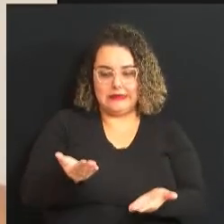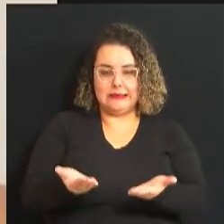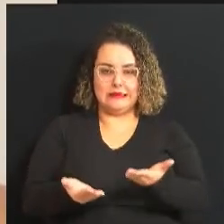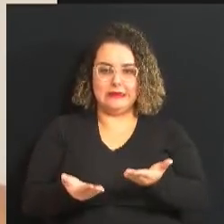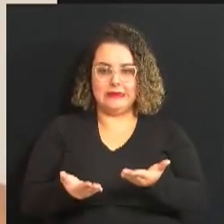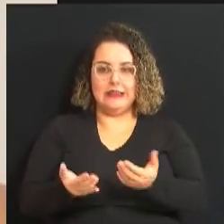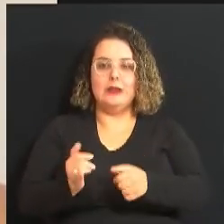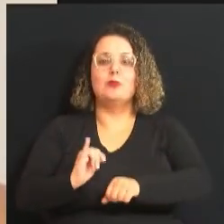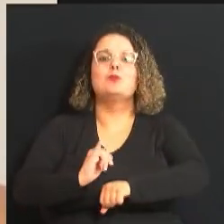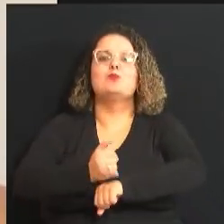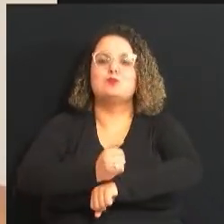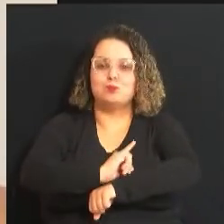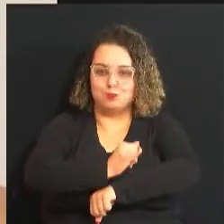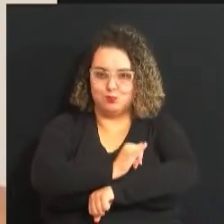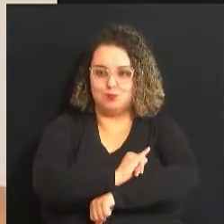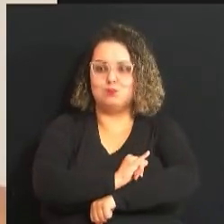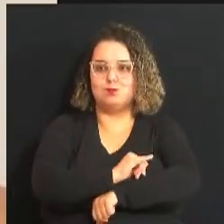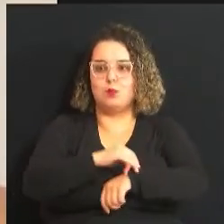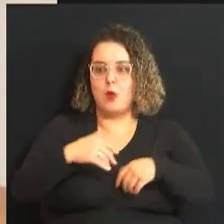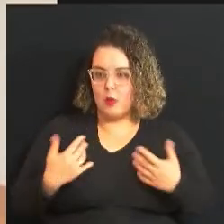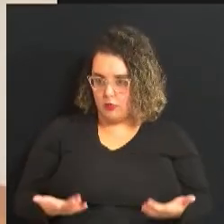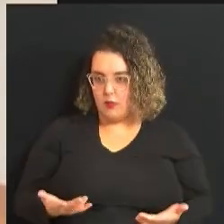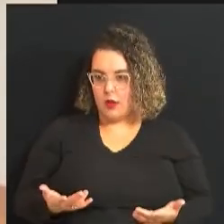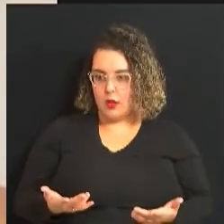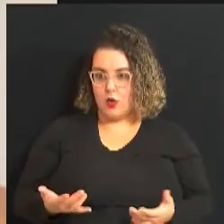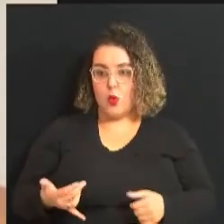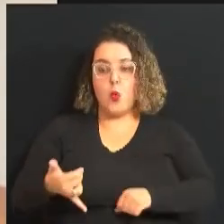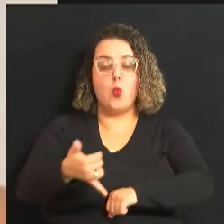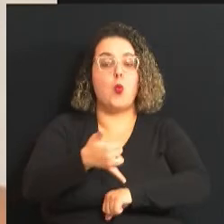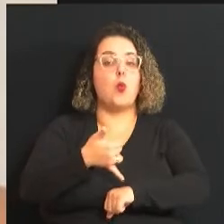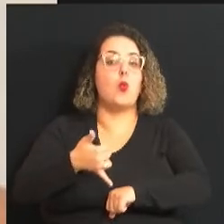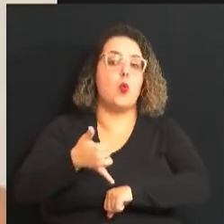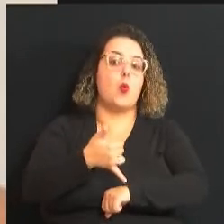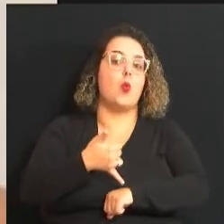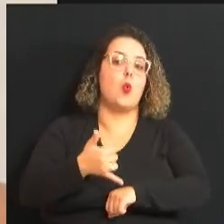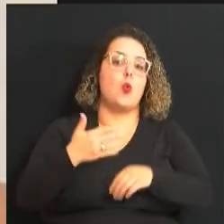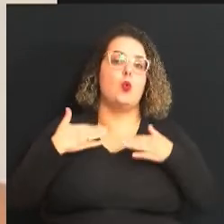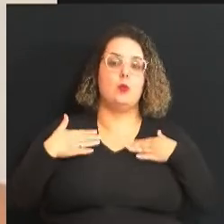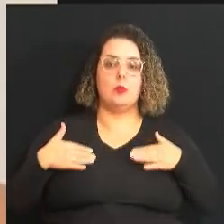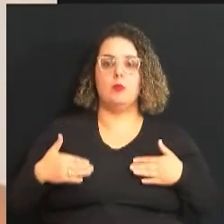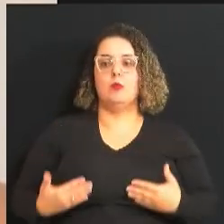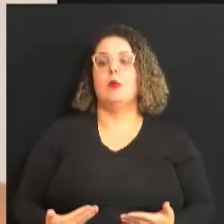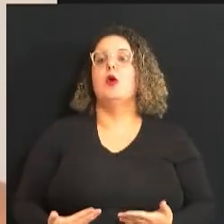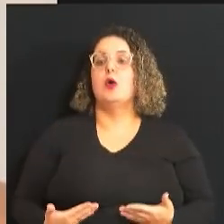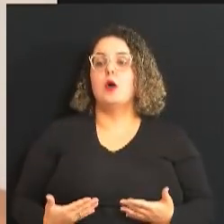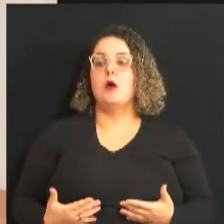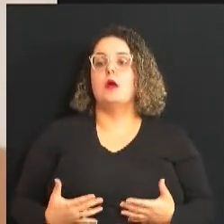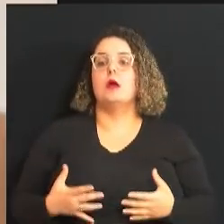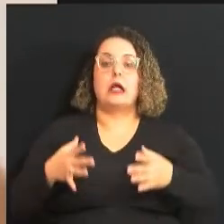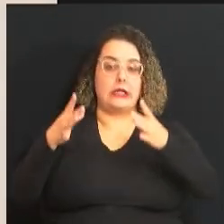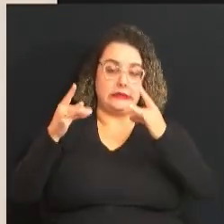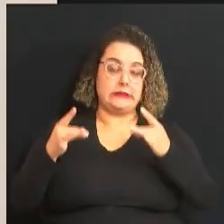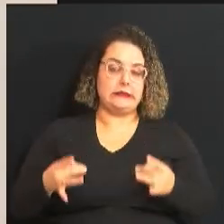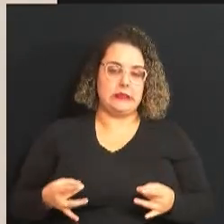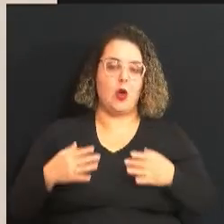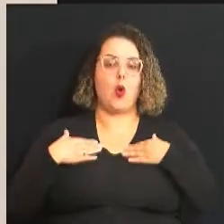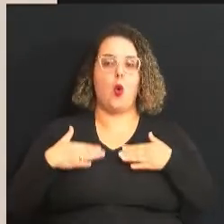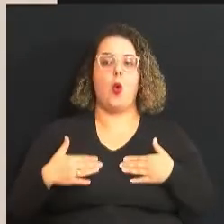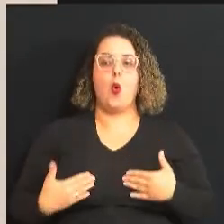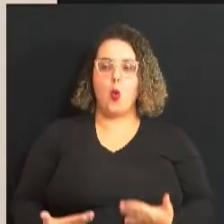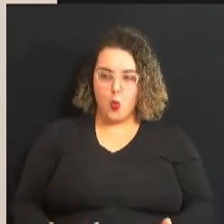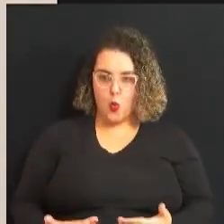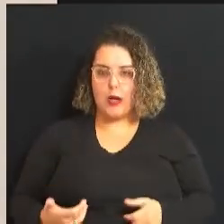pouquinho o peso. Mas o teor de gordura do corpo, a composição corporal em termos de